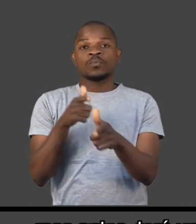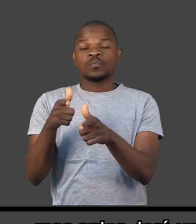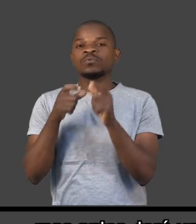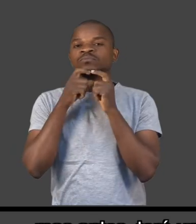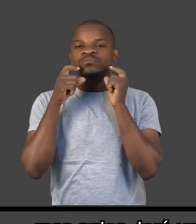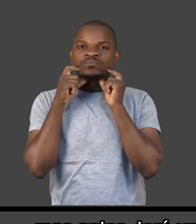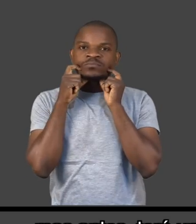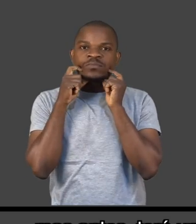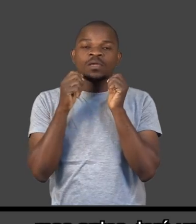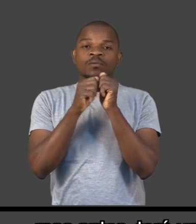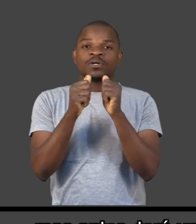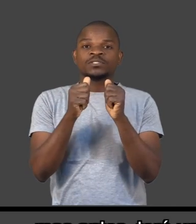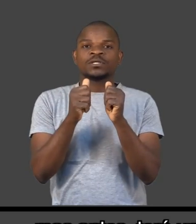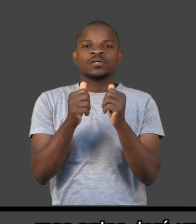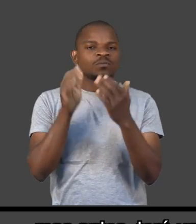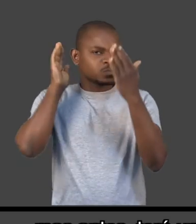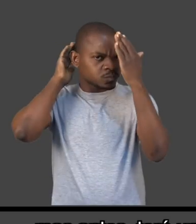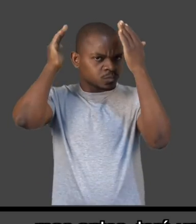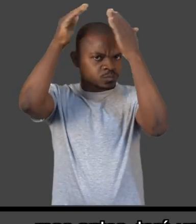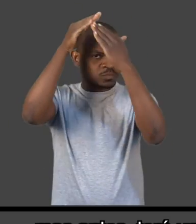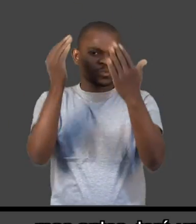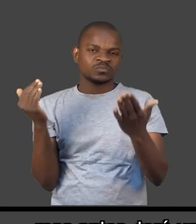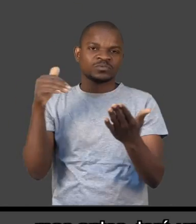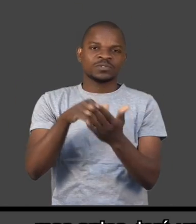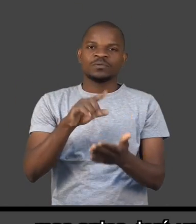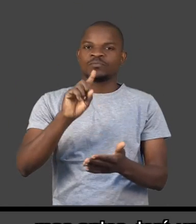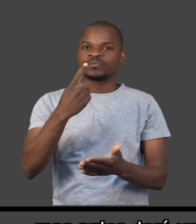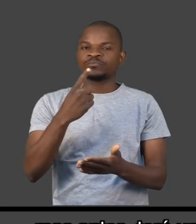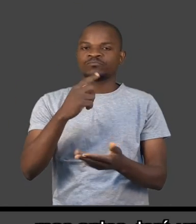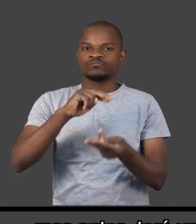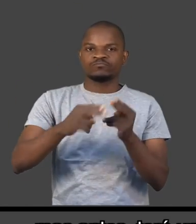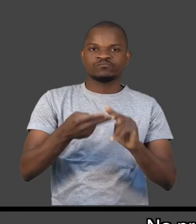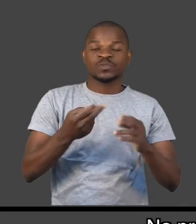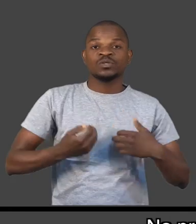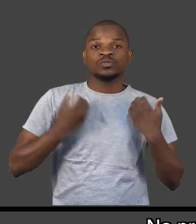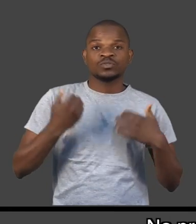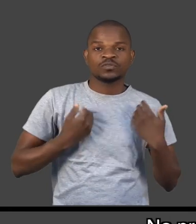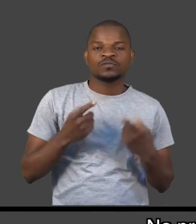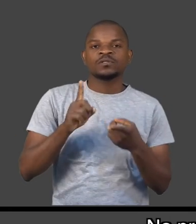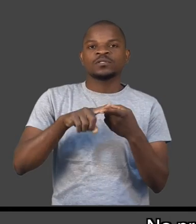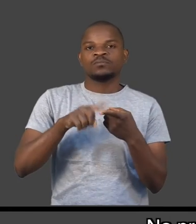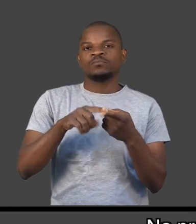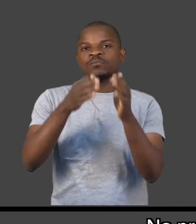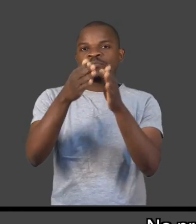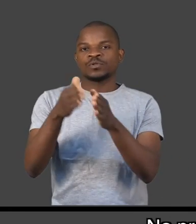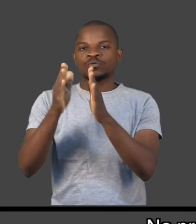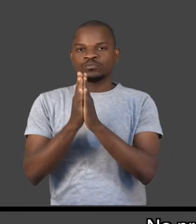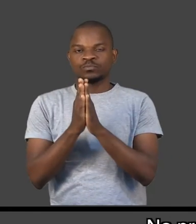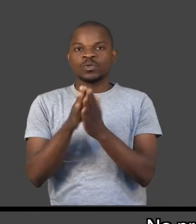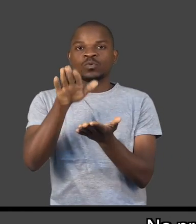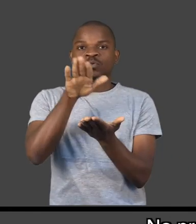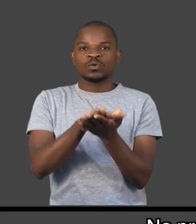terá uma recepção de cortesia pelo presidente da República no Palácio da Ponta Vermelha. Na próxima sexta-feira, está